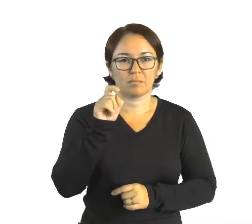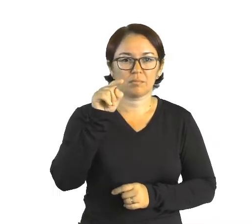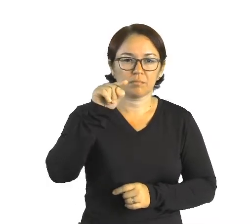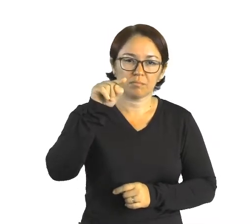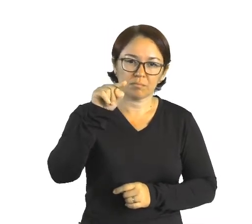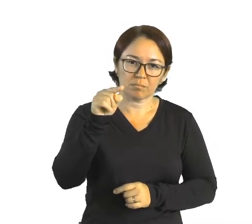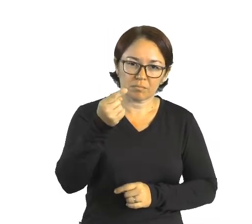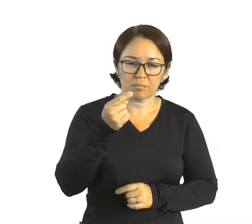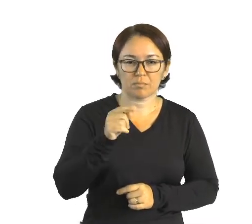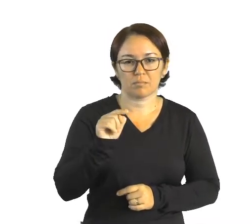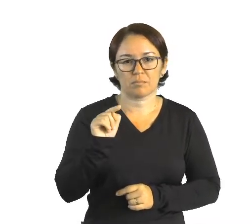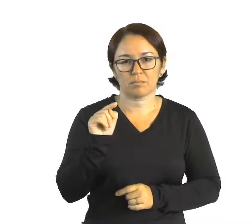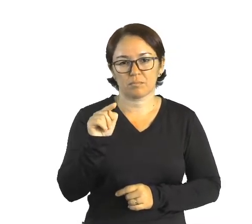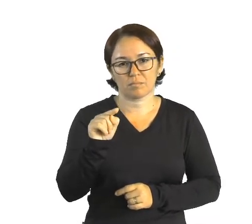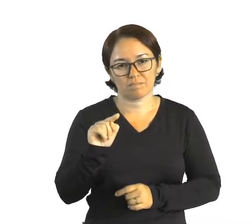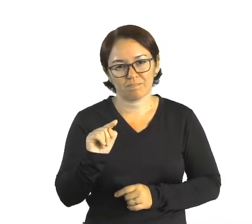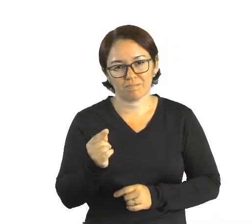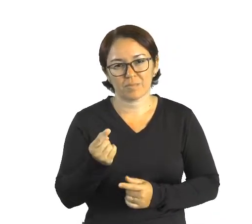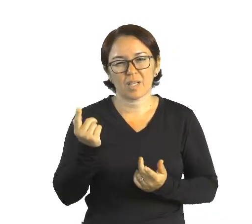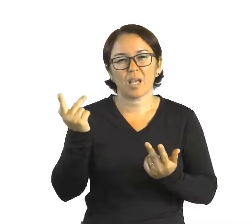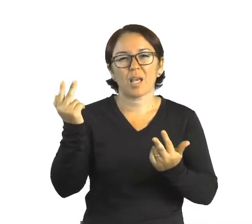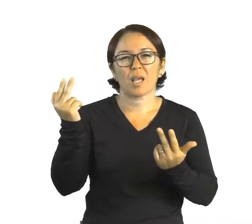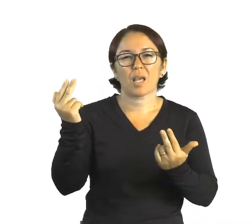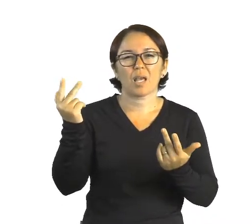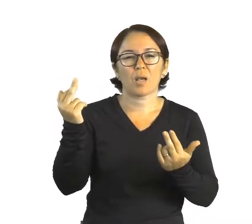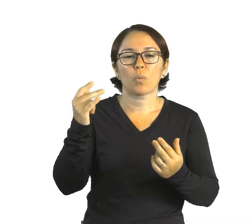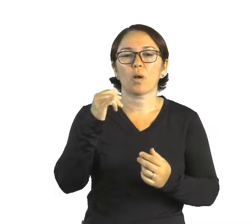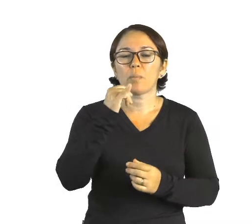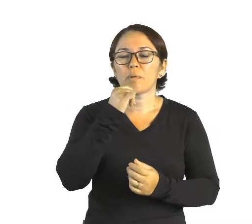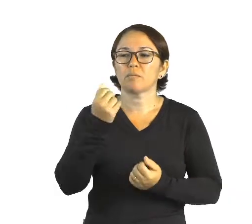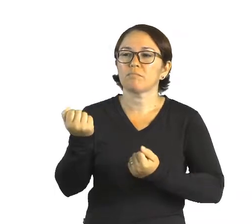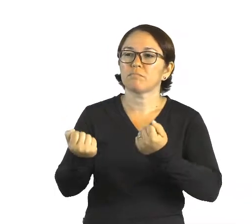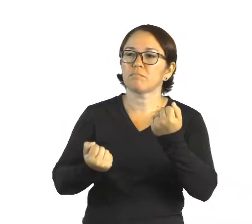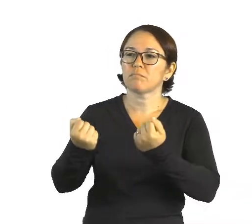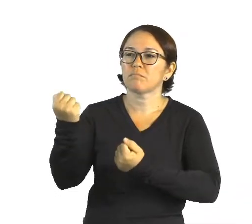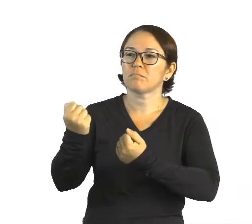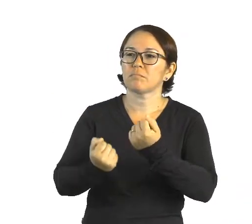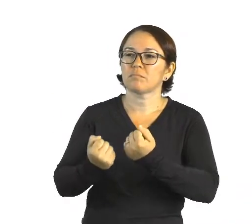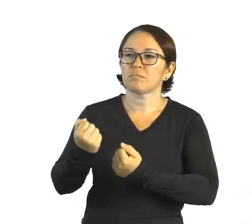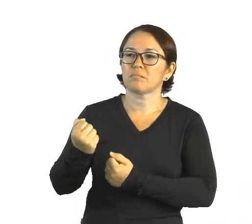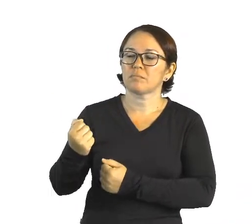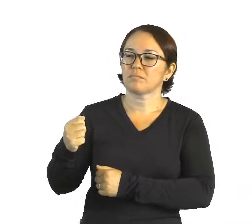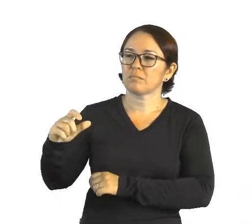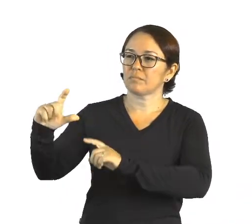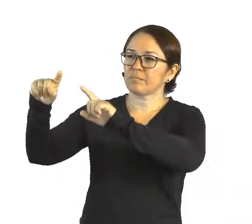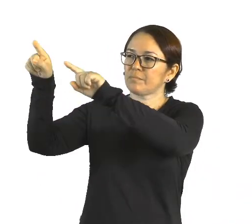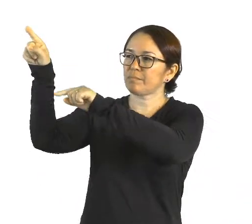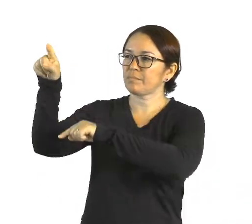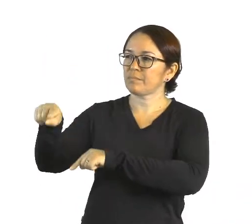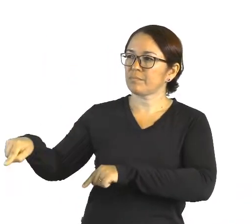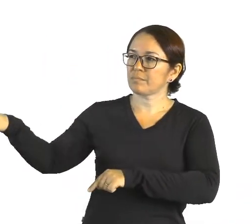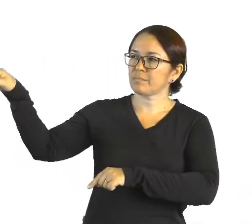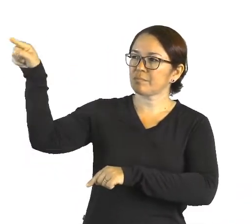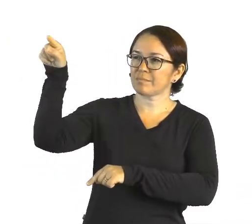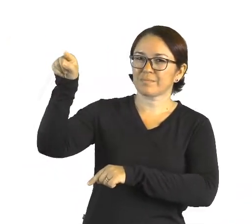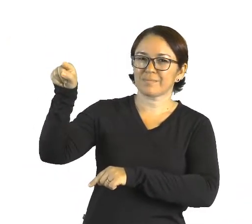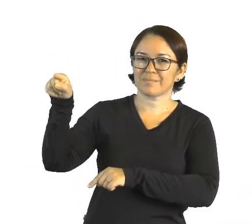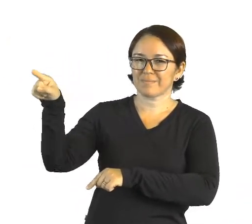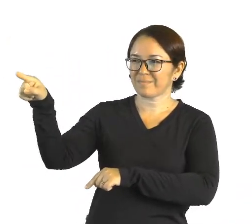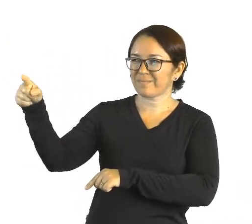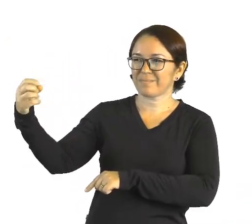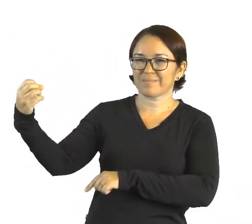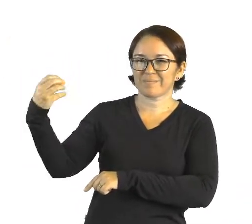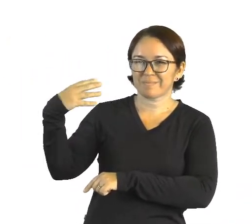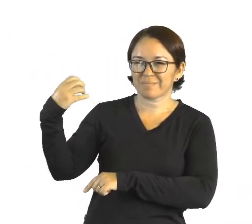vocês? Por que os sinais de trânsito? As plaquinhas lá estão dizendo pare, vai para a direita, vai para a esquerda. Os sinais de pontuação nós usamos na escrita